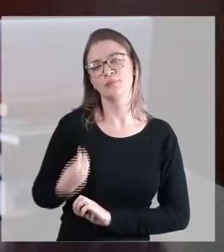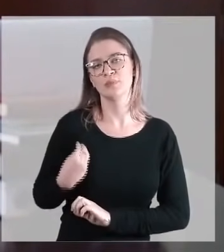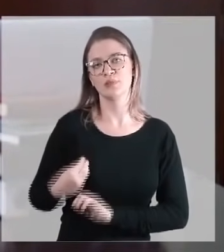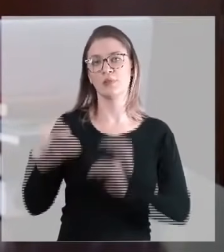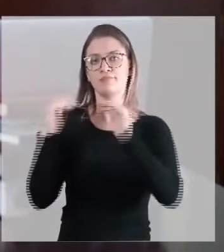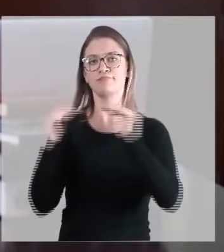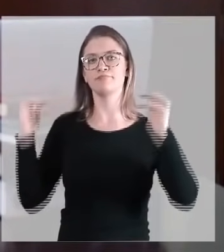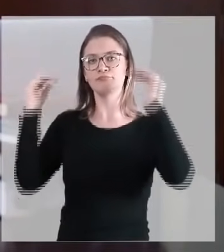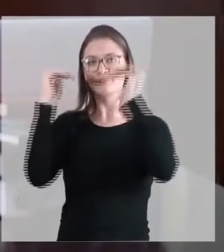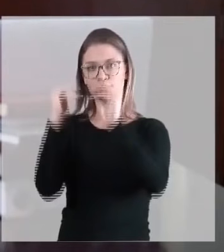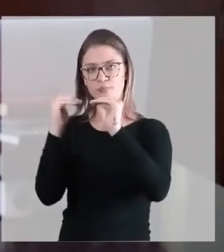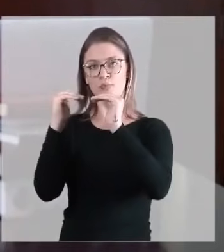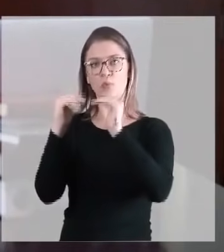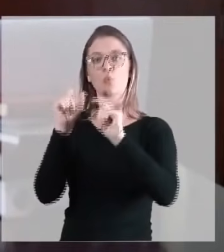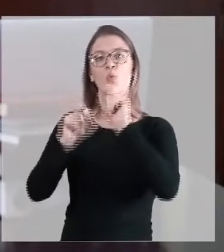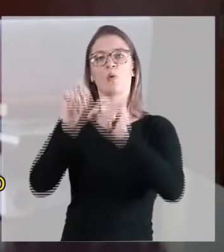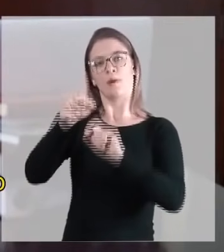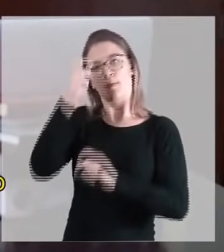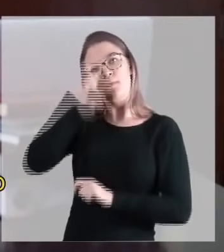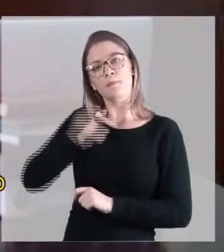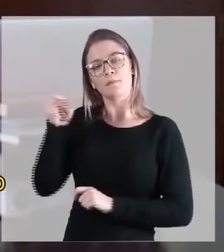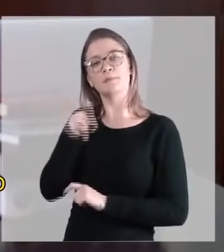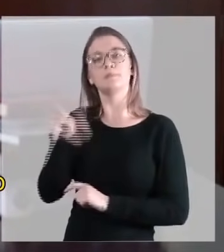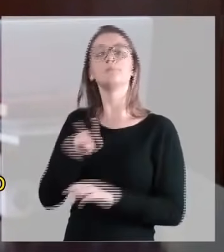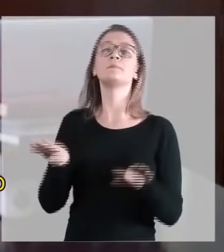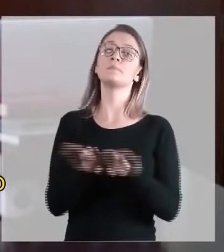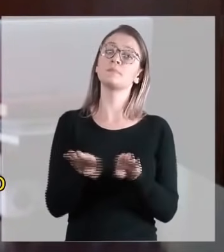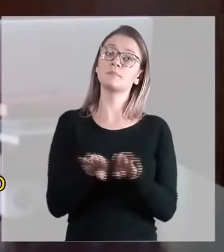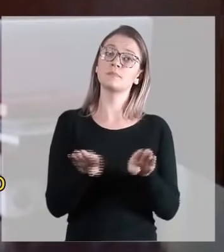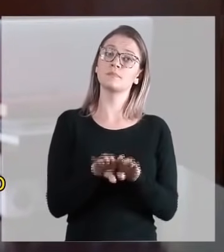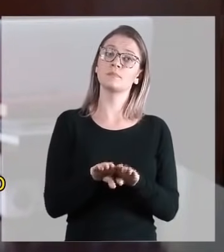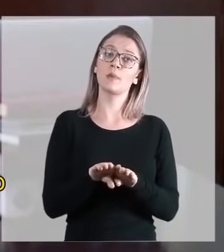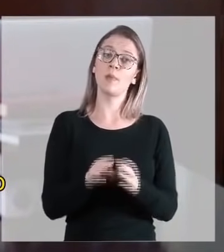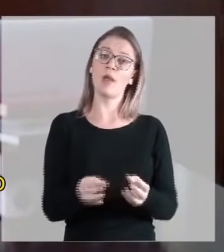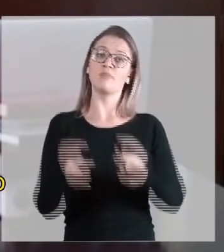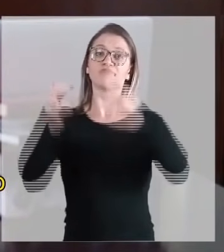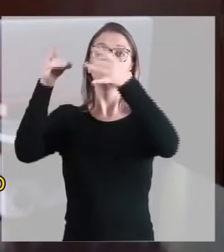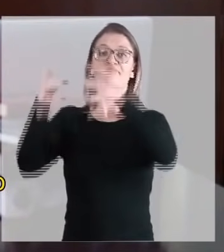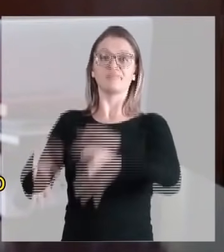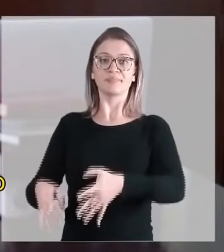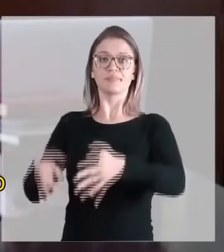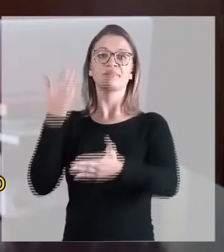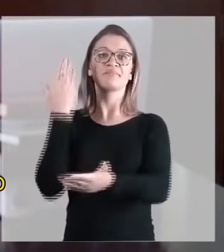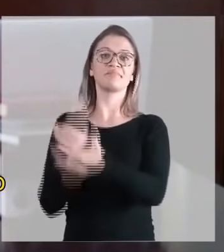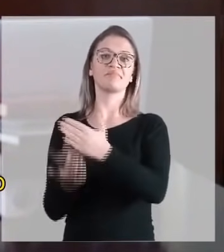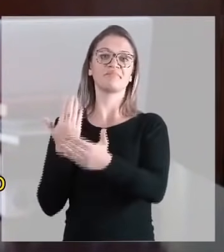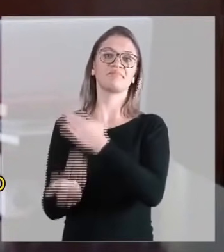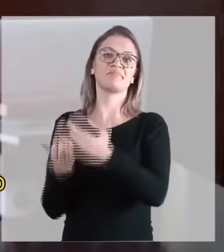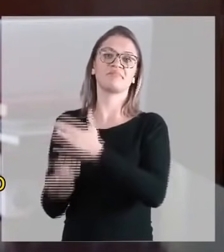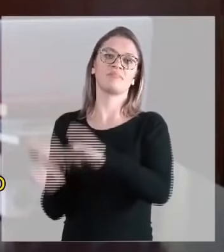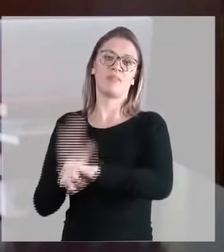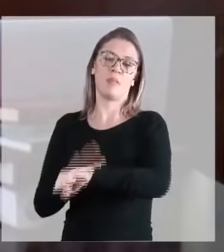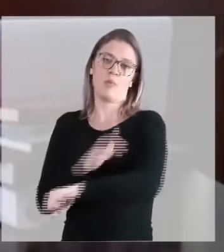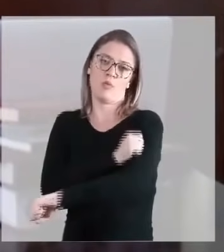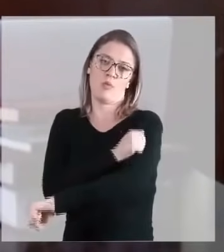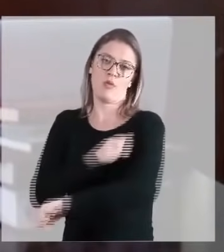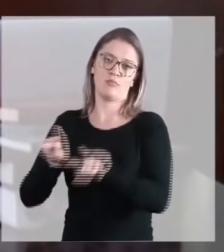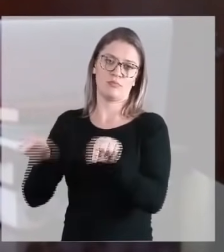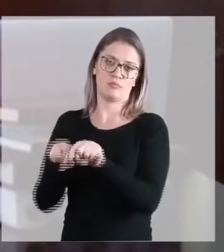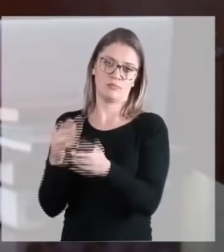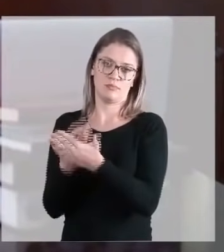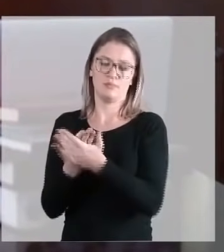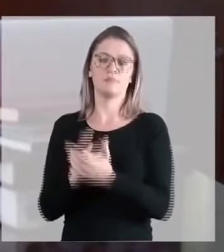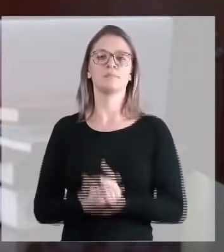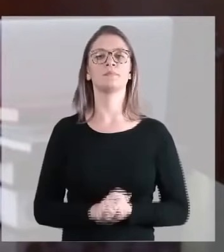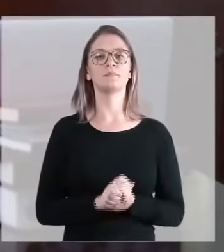altura da nobre função de professor, e também o desperdício do tempo desses alunos em sala de aula. Existem